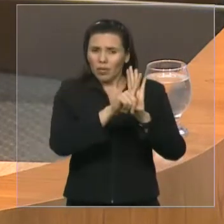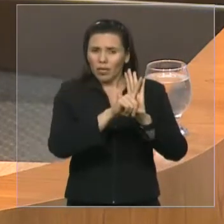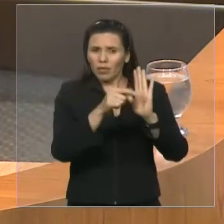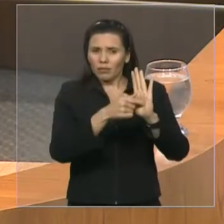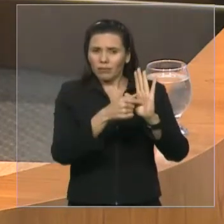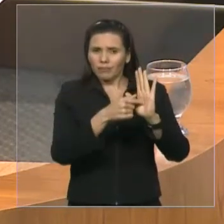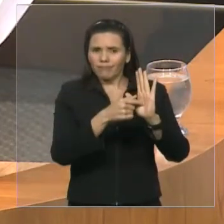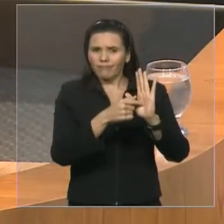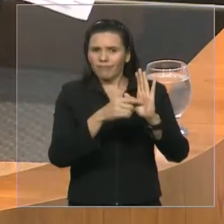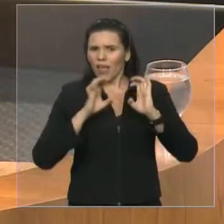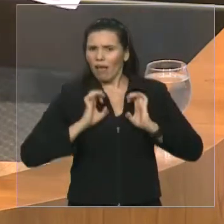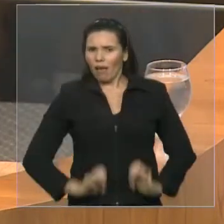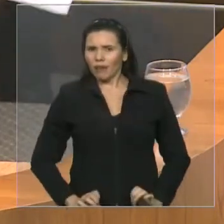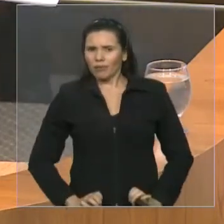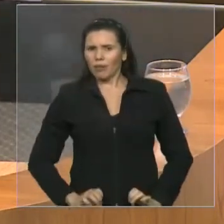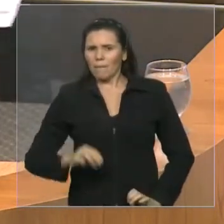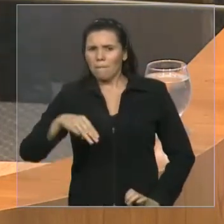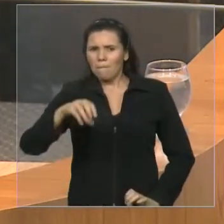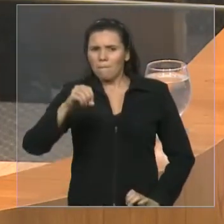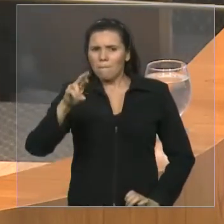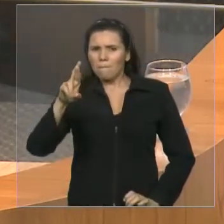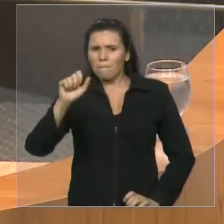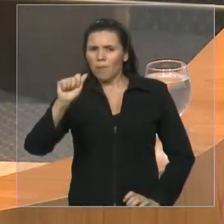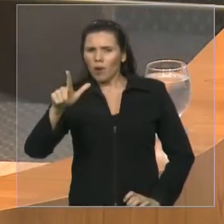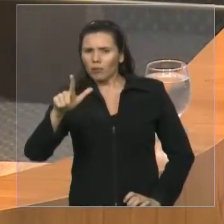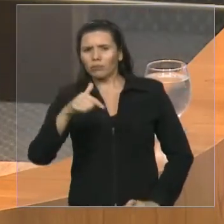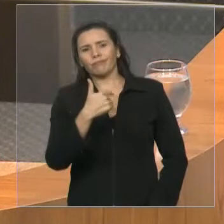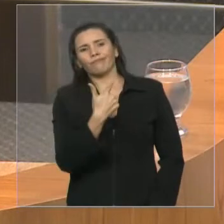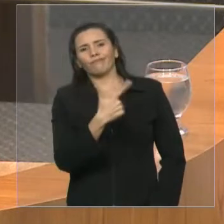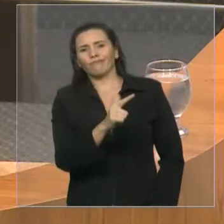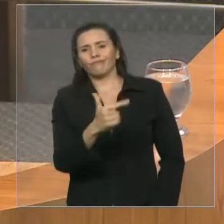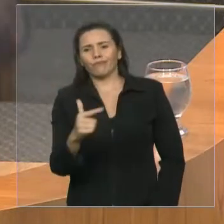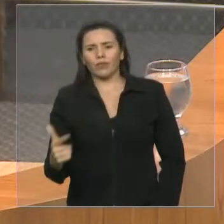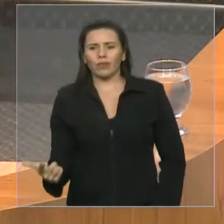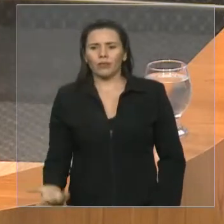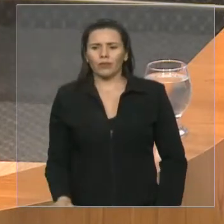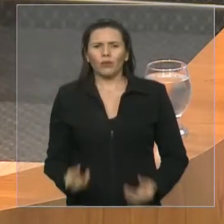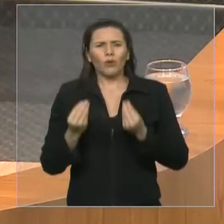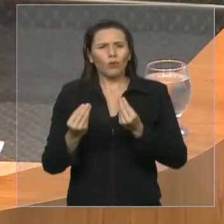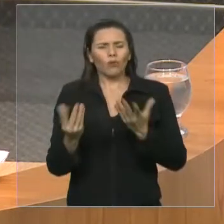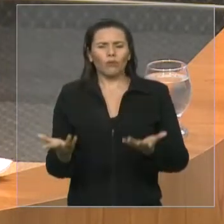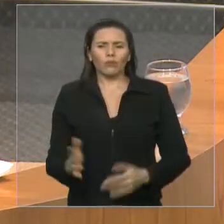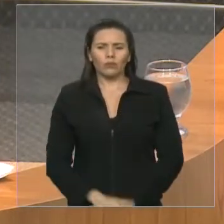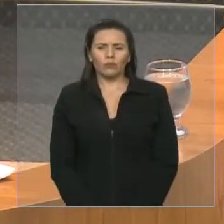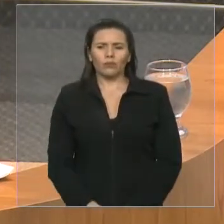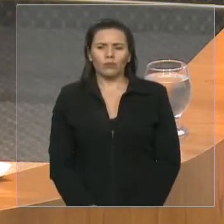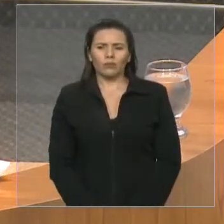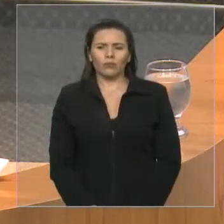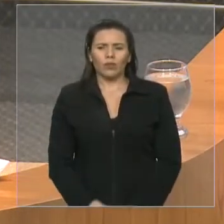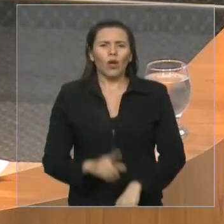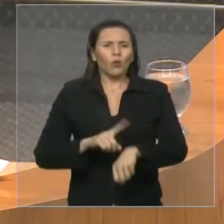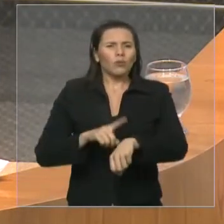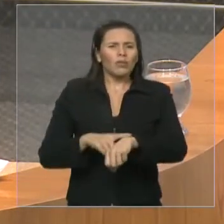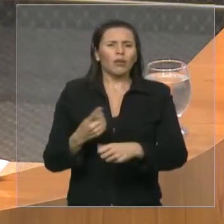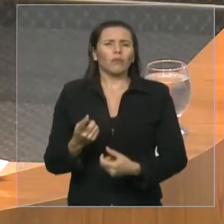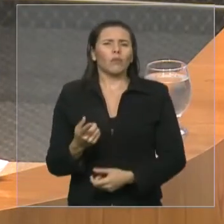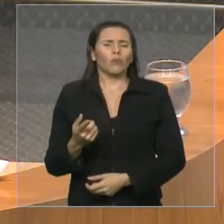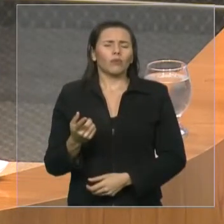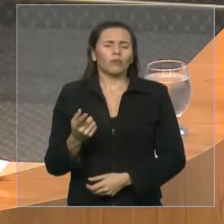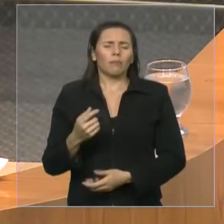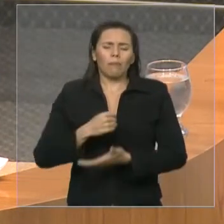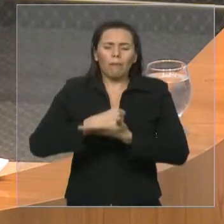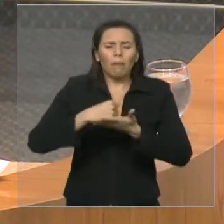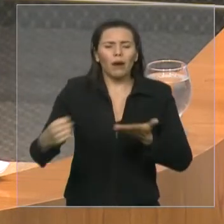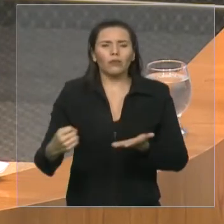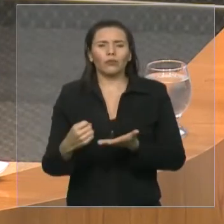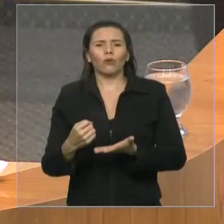Deputado Edivaldo, quantos anos se passaram para nós descobrirmos que precisa do gerenciamento lá em São José de Ribamar para controlar a Biana? Meu?